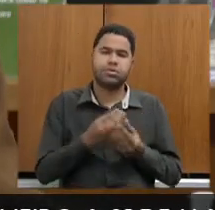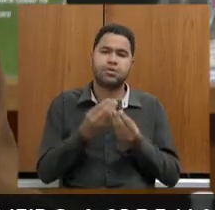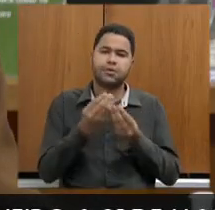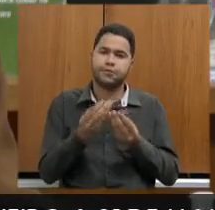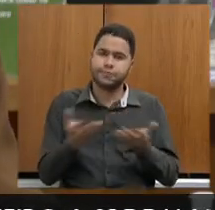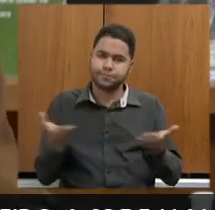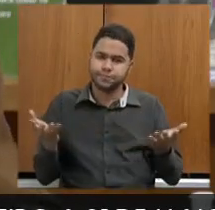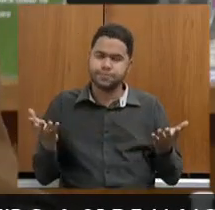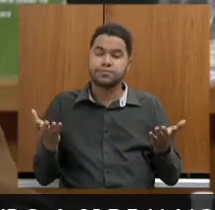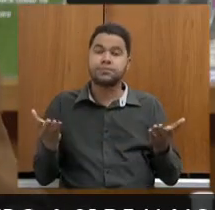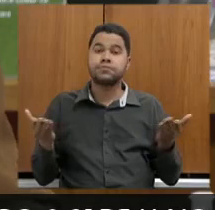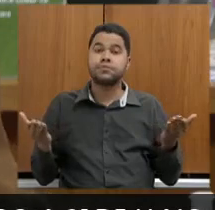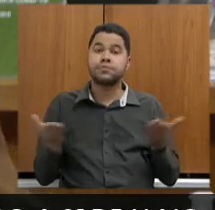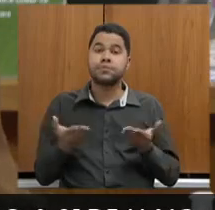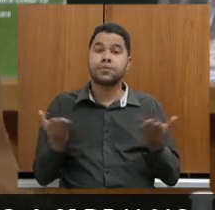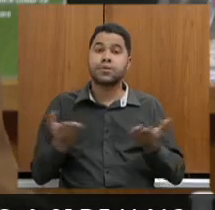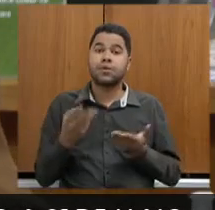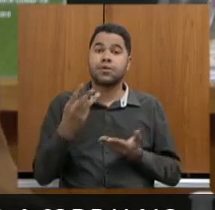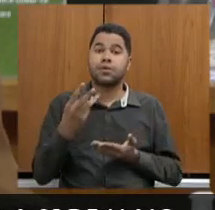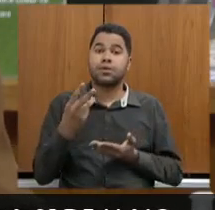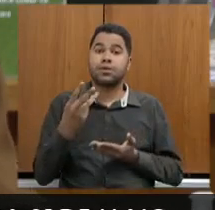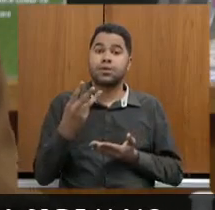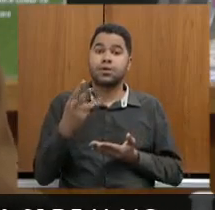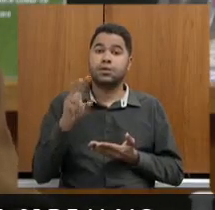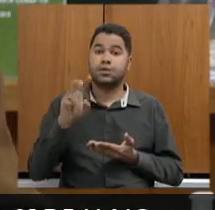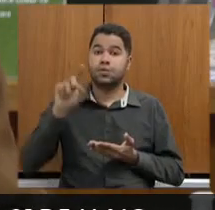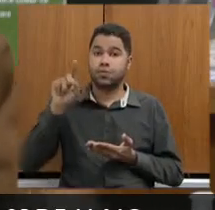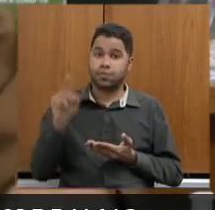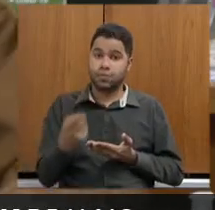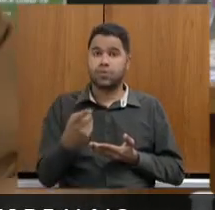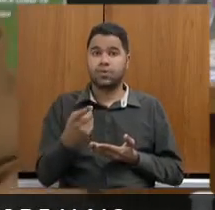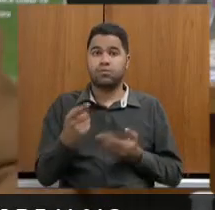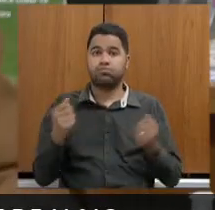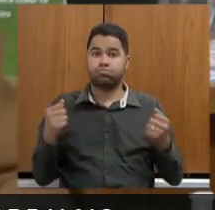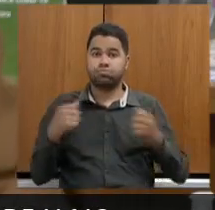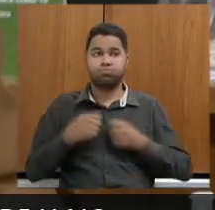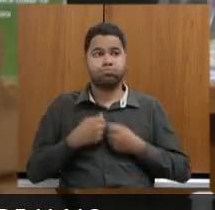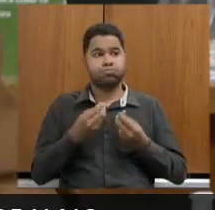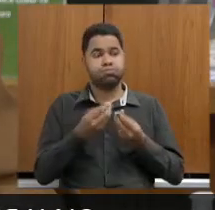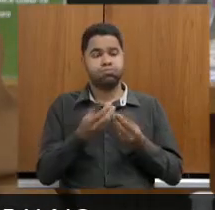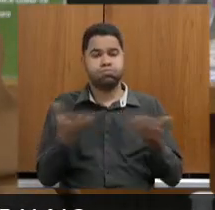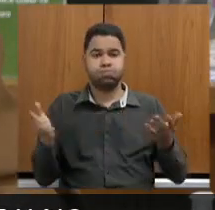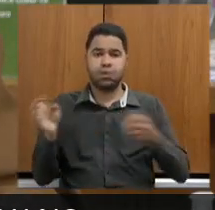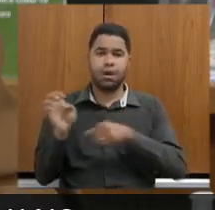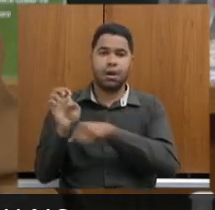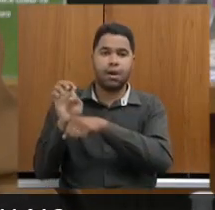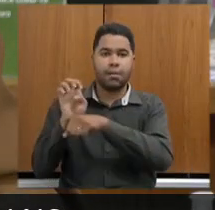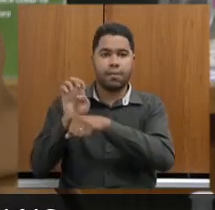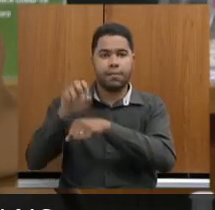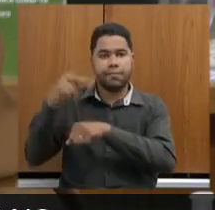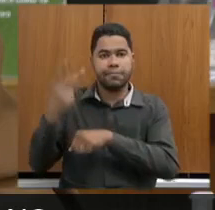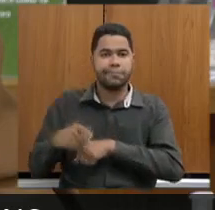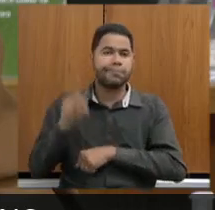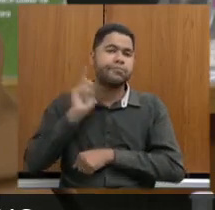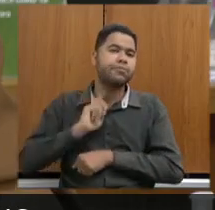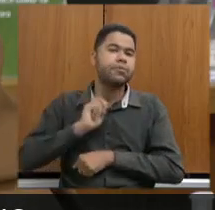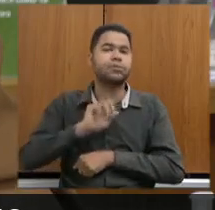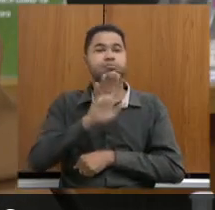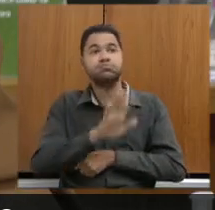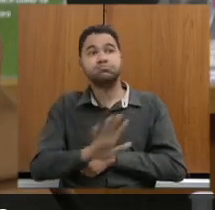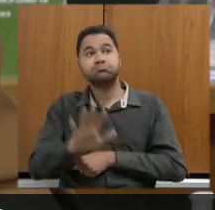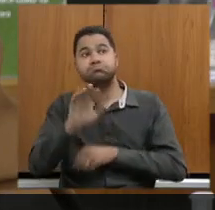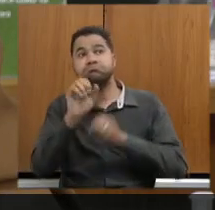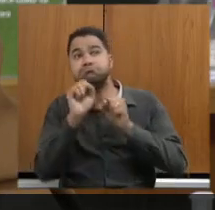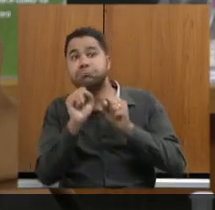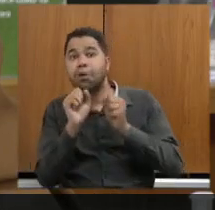distribuímos né esse hoje nós temos 35.000 clientes é distribuído no estado como um todo e a gente pode ser que algum